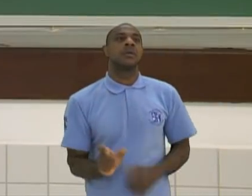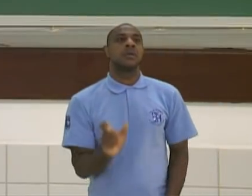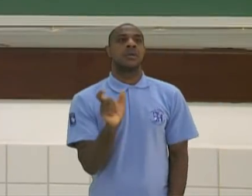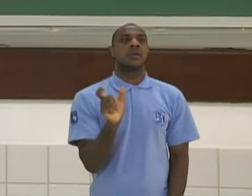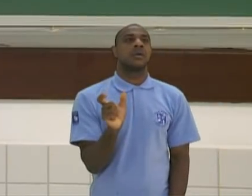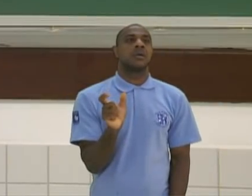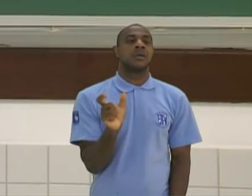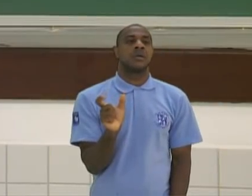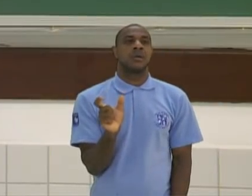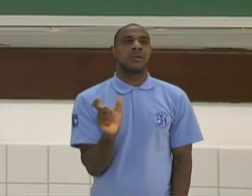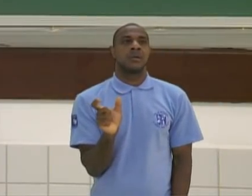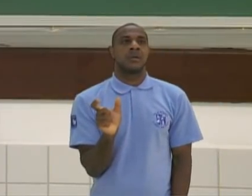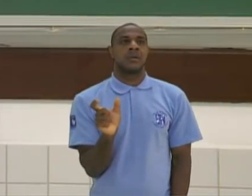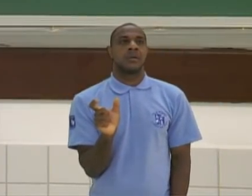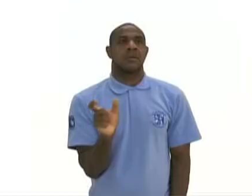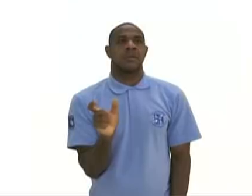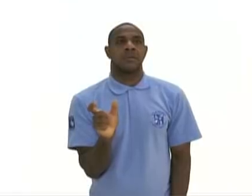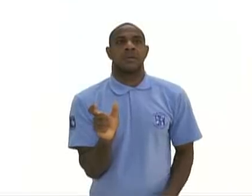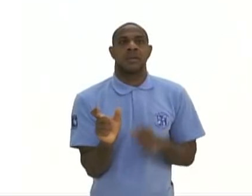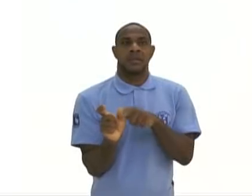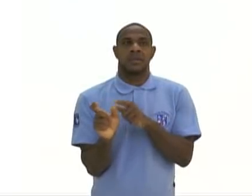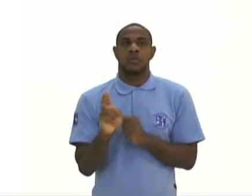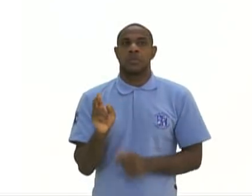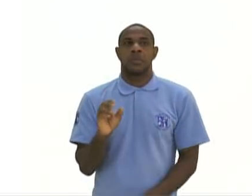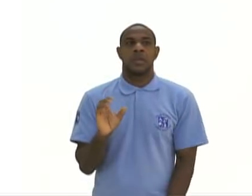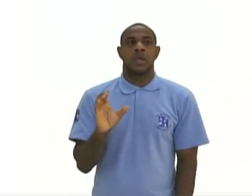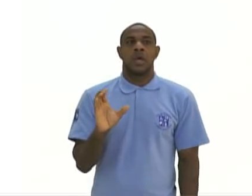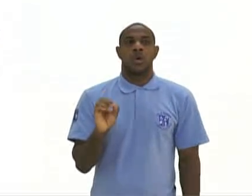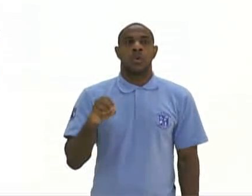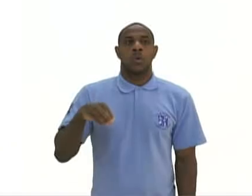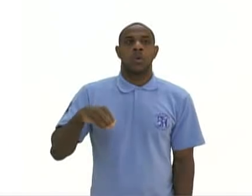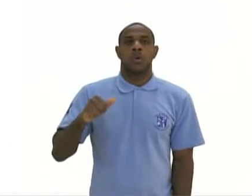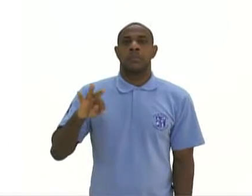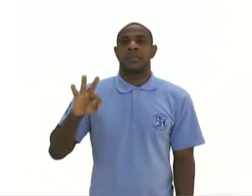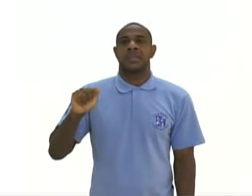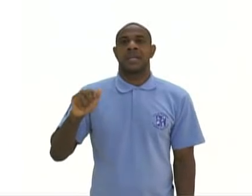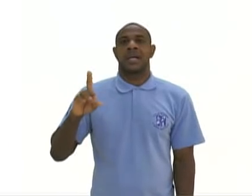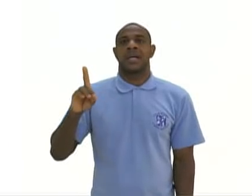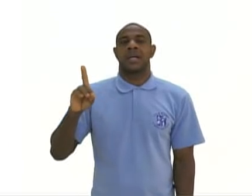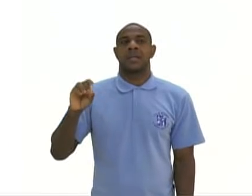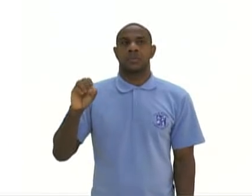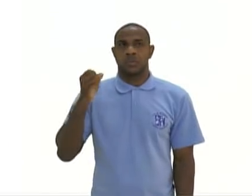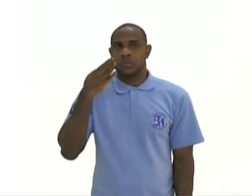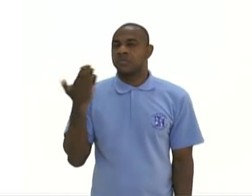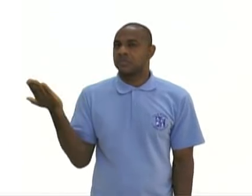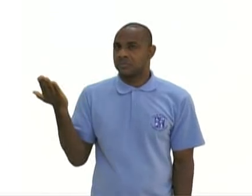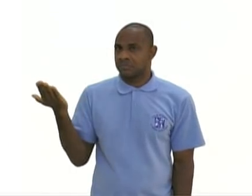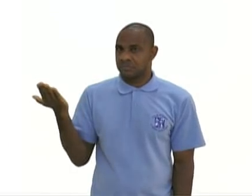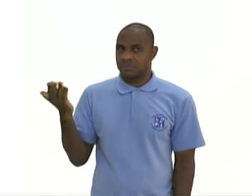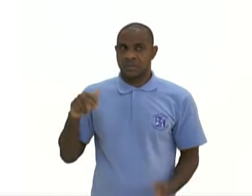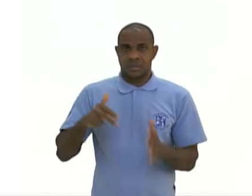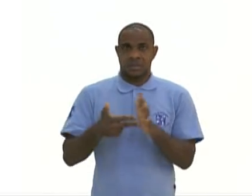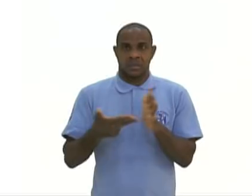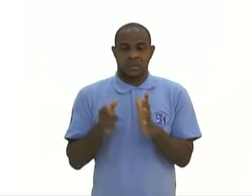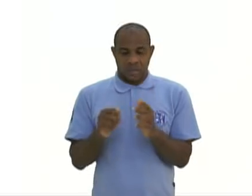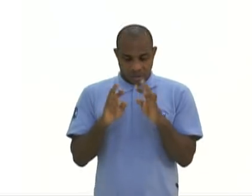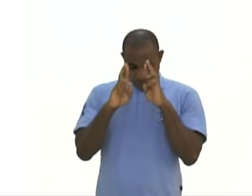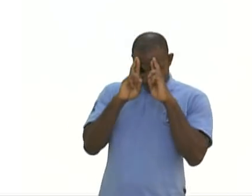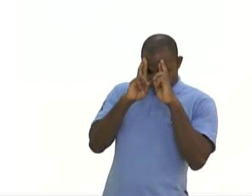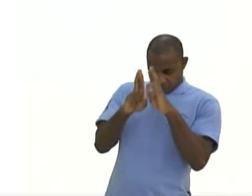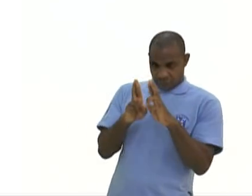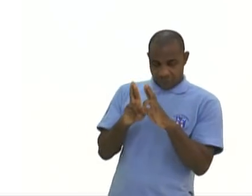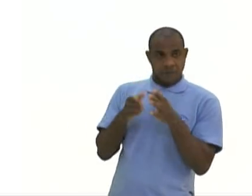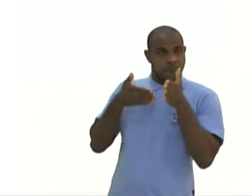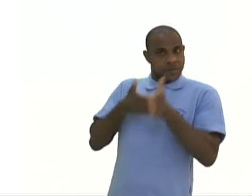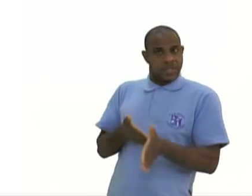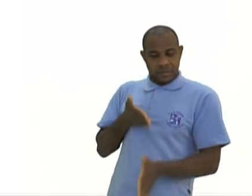aqui, é? Comitatus. É um termo que nós utilizamos para a explicação dessa fidelidade.